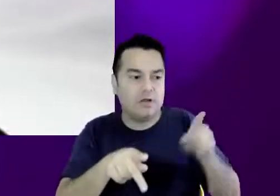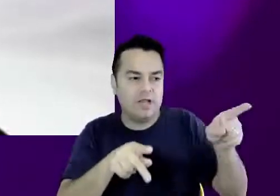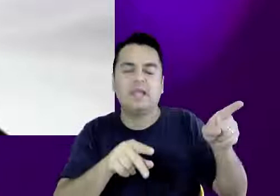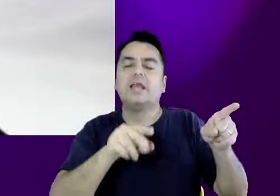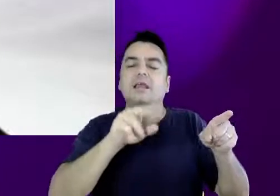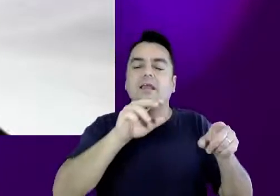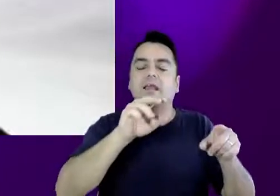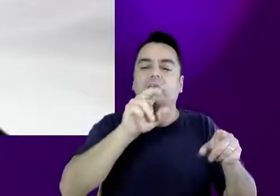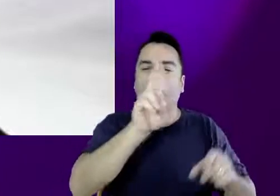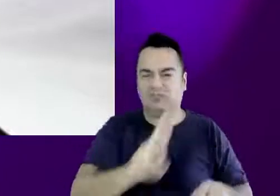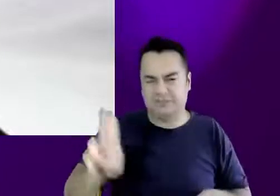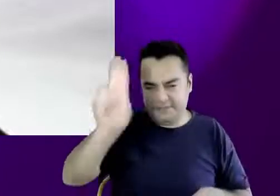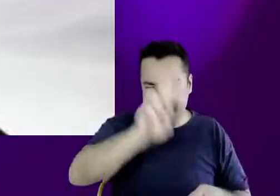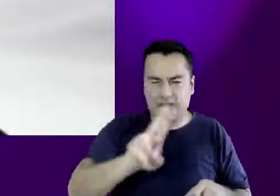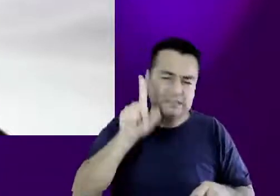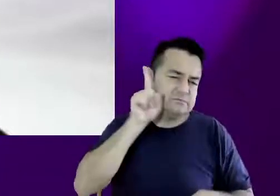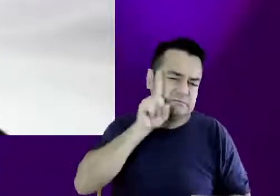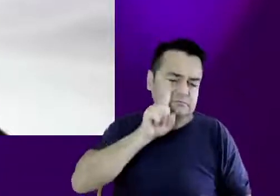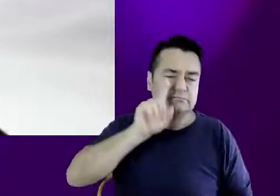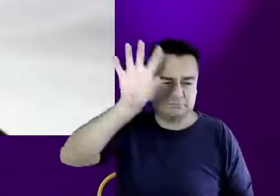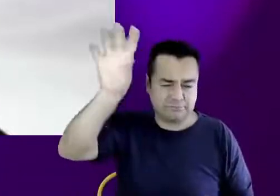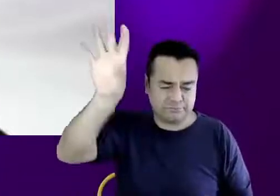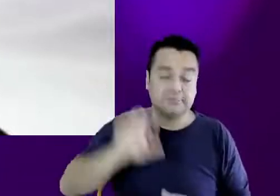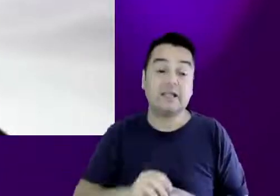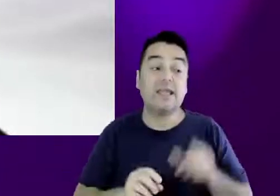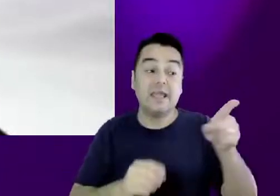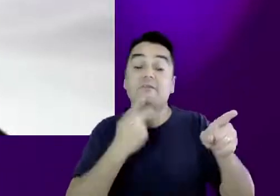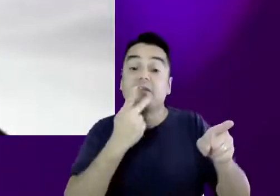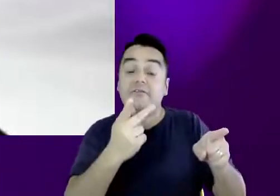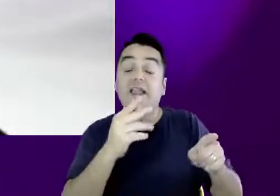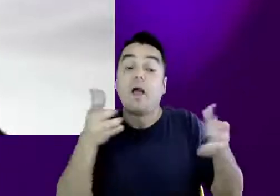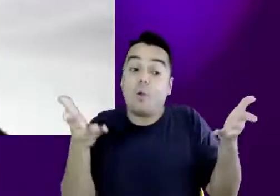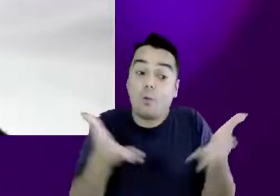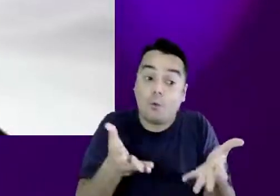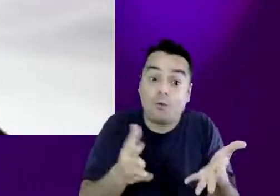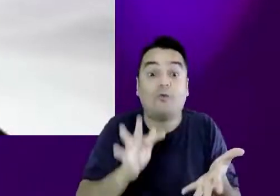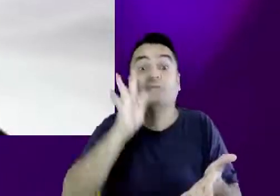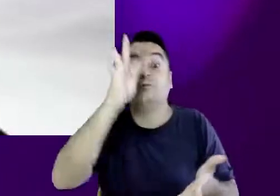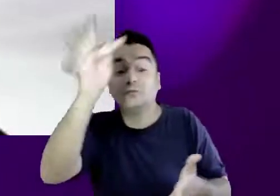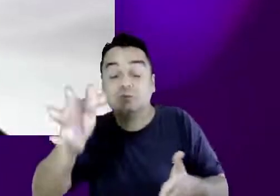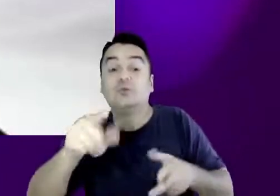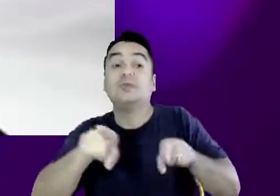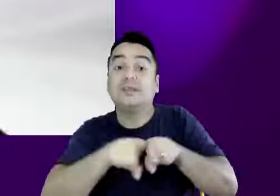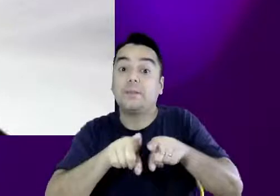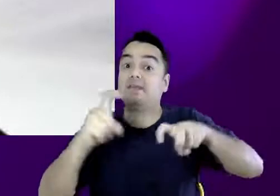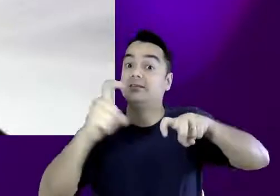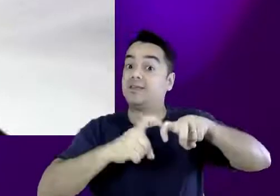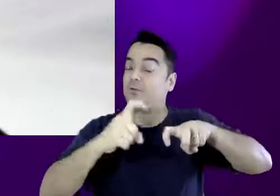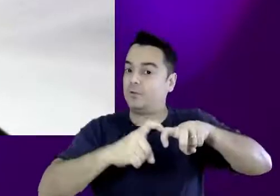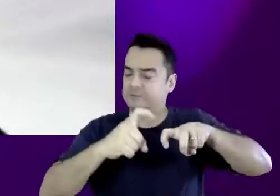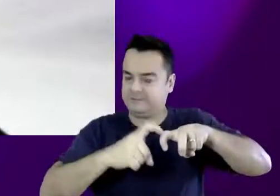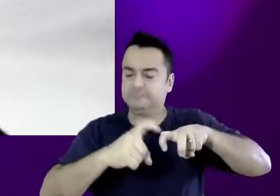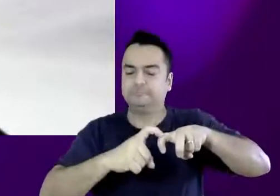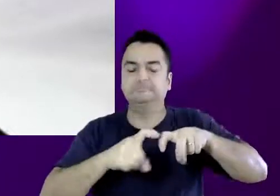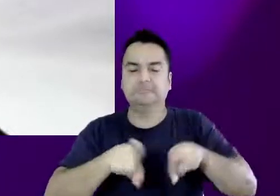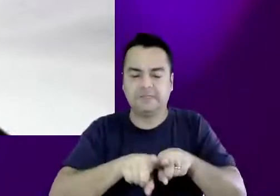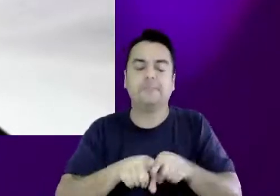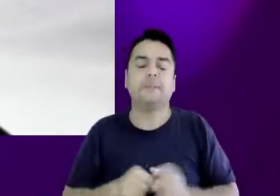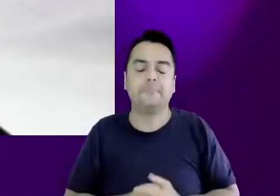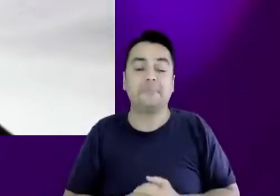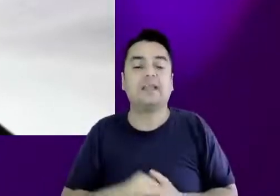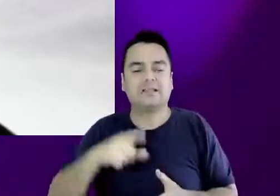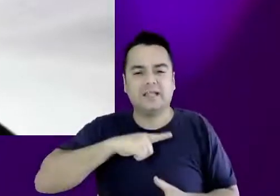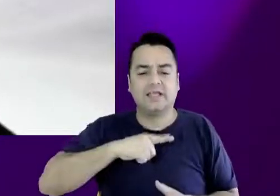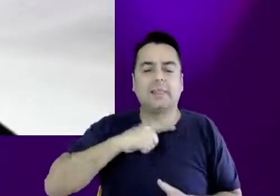vai falar sobre o presente e futuro em obstetrícia e ginecologia, né? Então, prevenção da disfunção placentária, e aqui nós